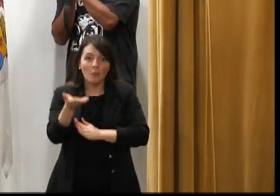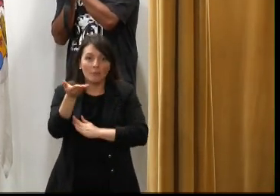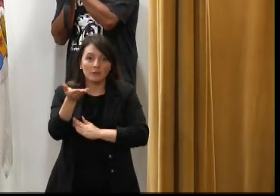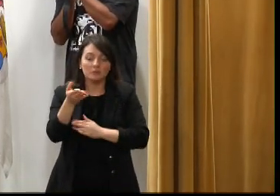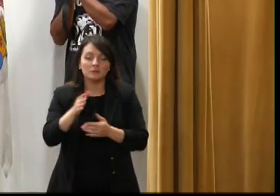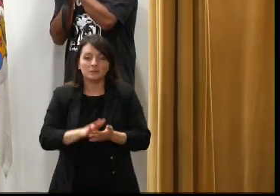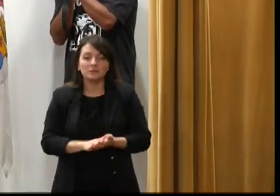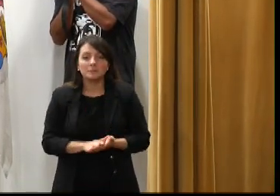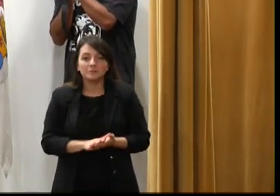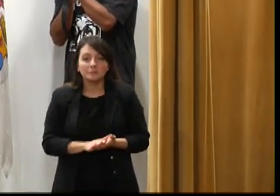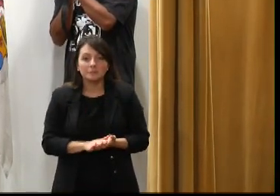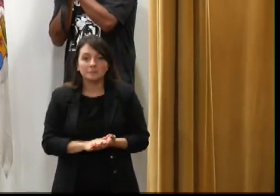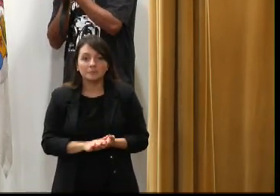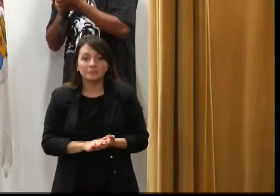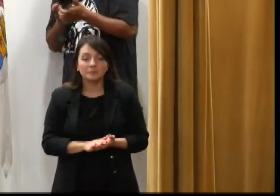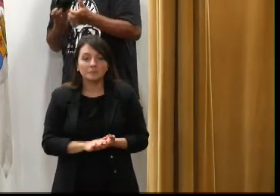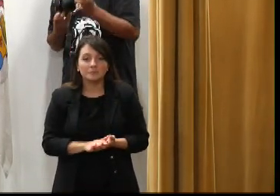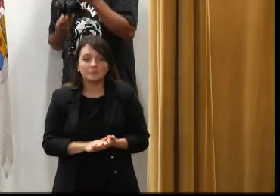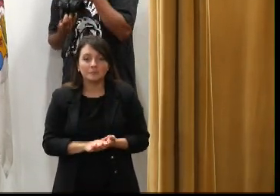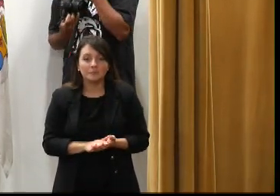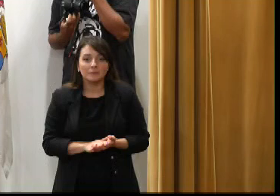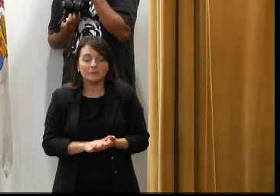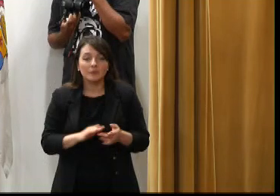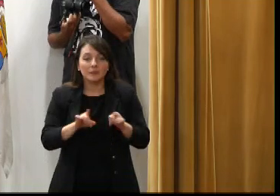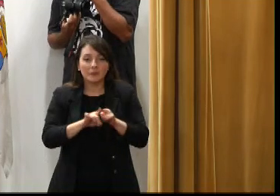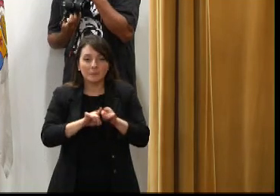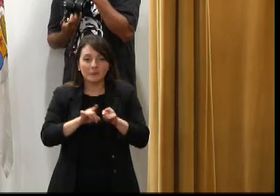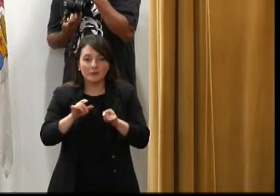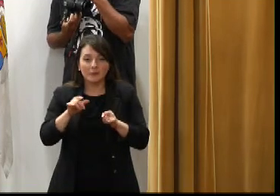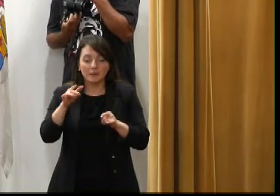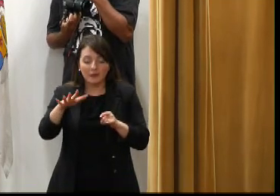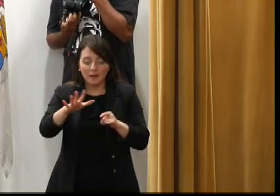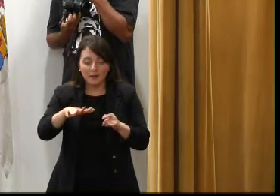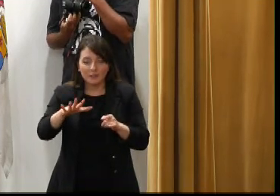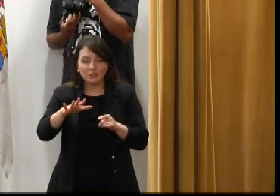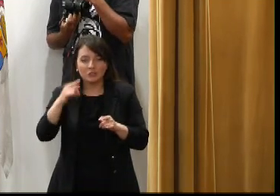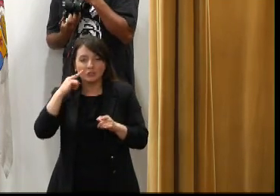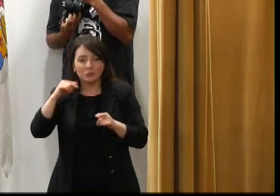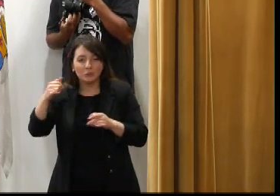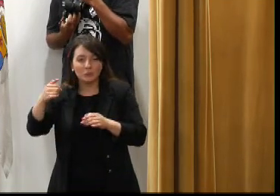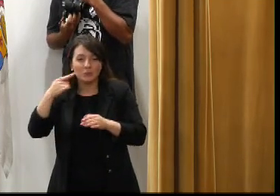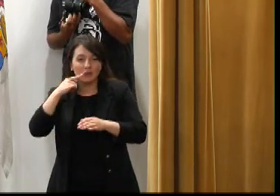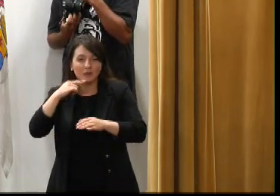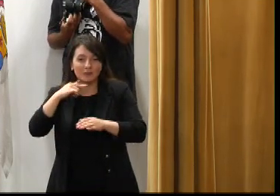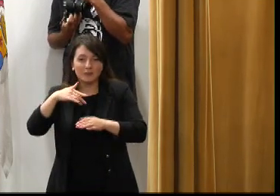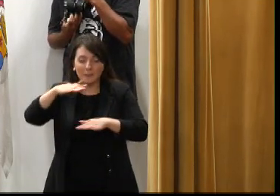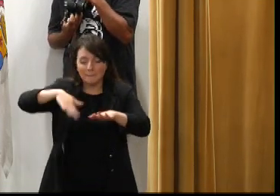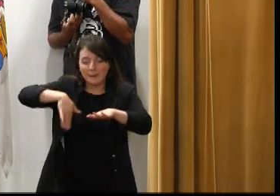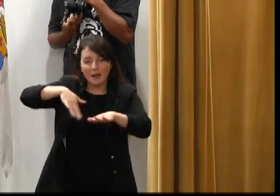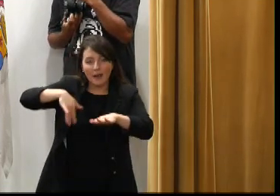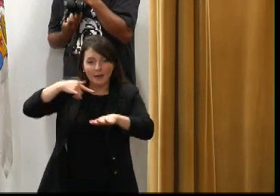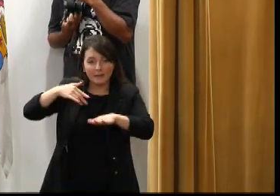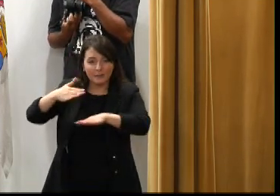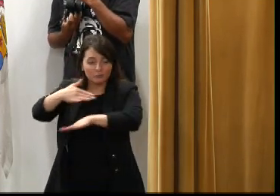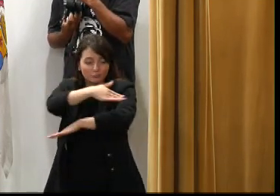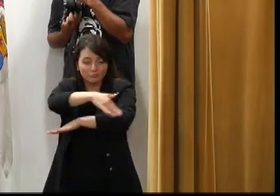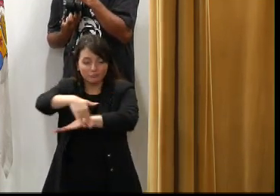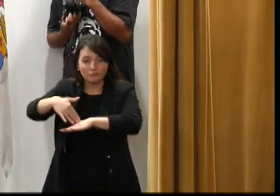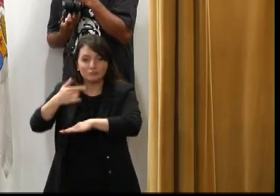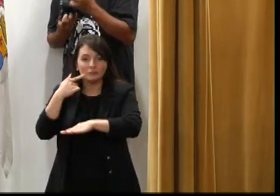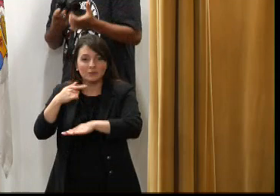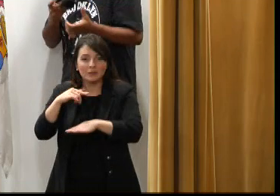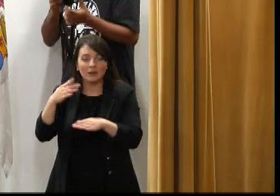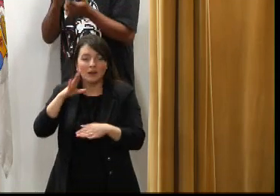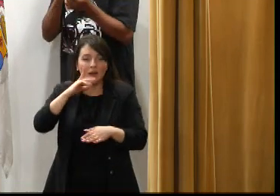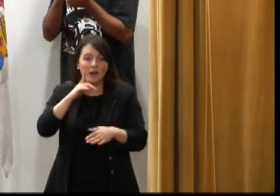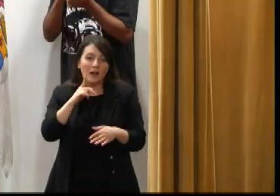média confiança. Tá? A região costeira aumenta o nível do mar, inundação costeira, erosão costeira,